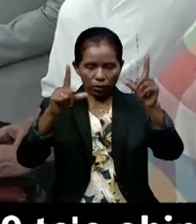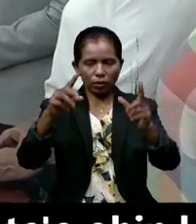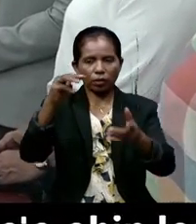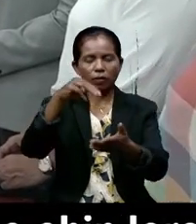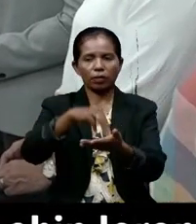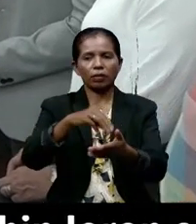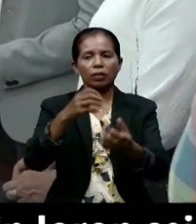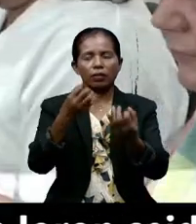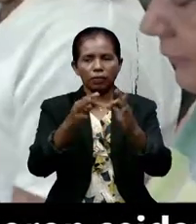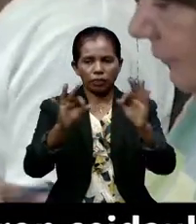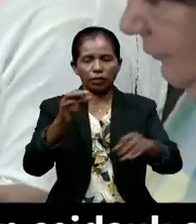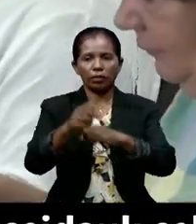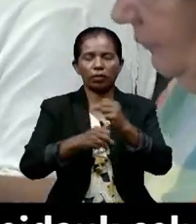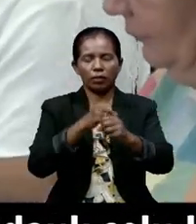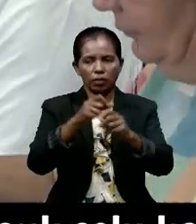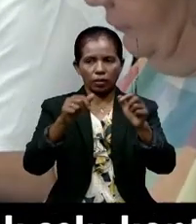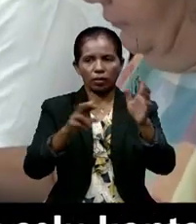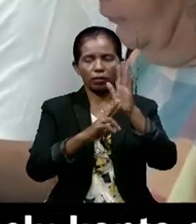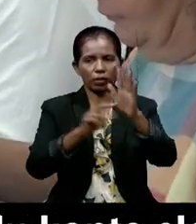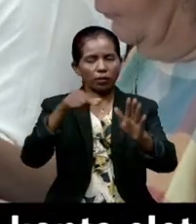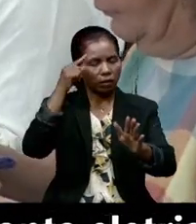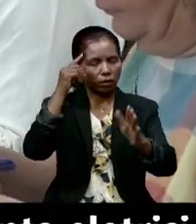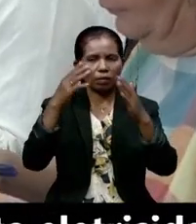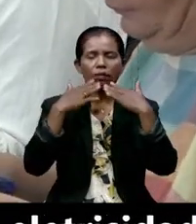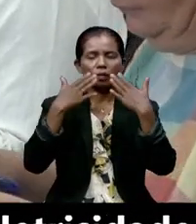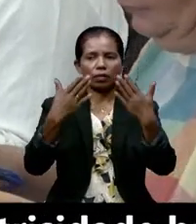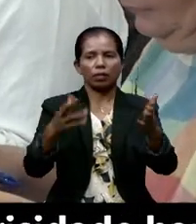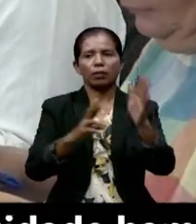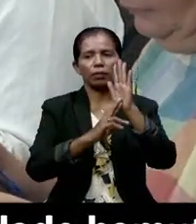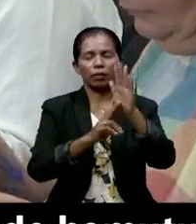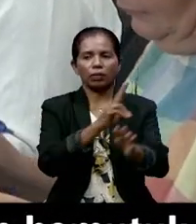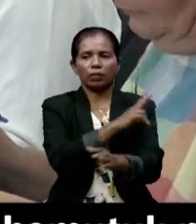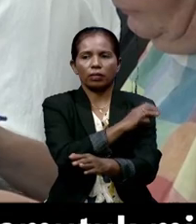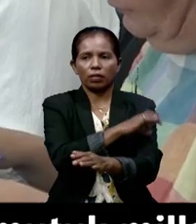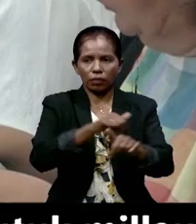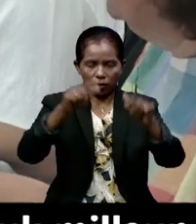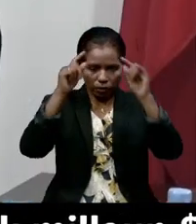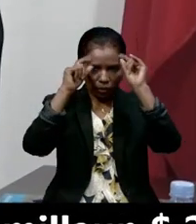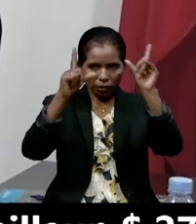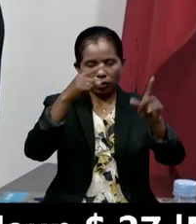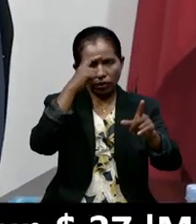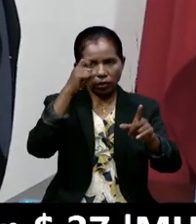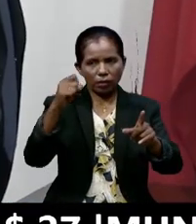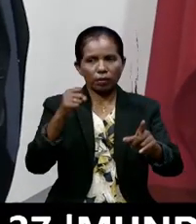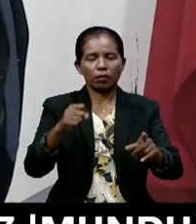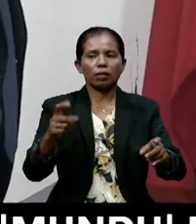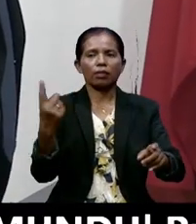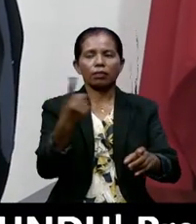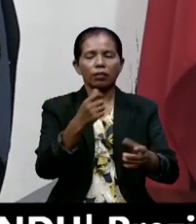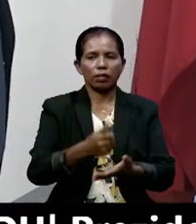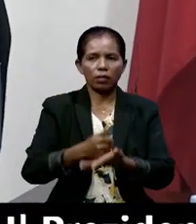e atinang ne. Assanami Sabino representa governo, atu agradece ba representante Unicef e Timor Leste, tamba durante nia mandato sempre apoio